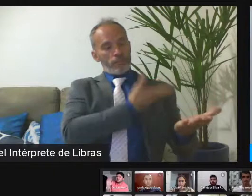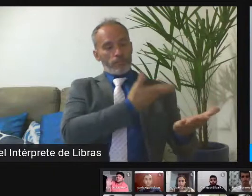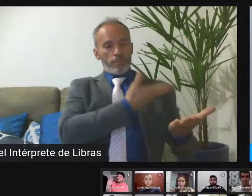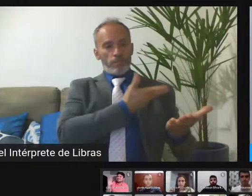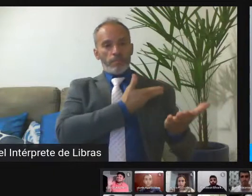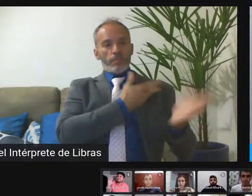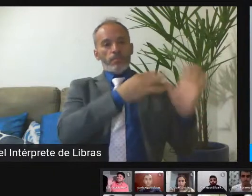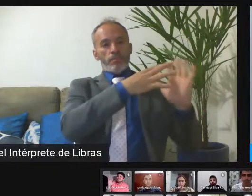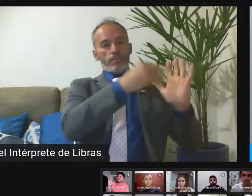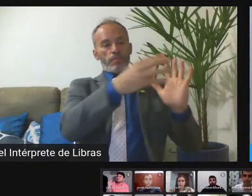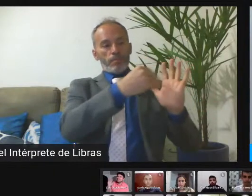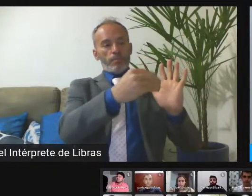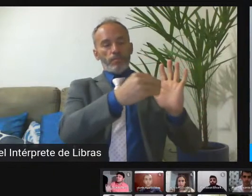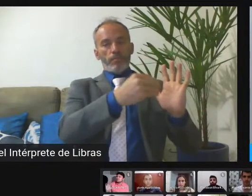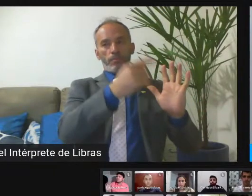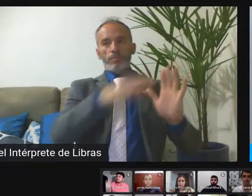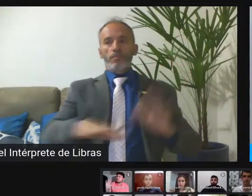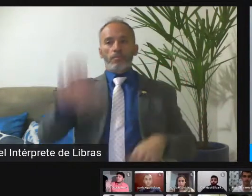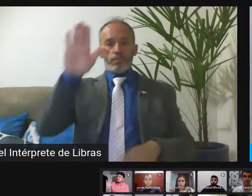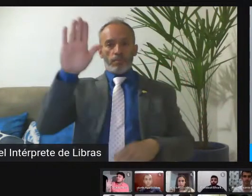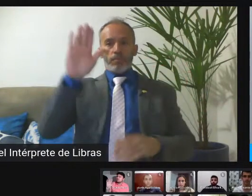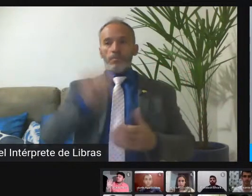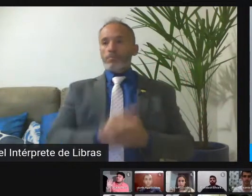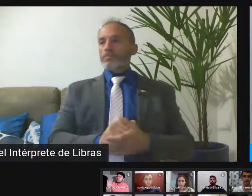para acompanharem-me no juramento.